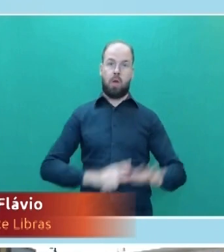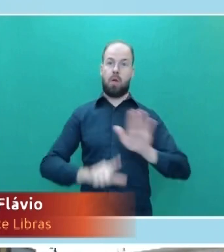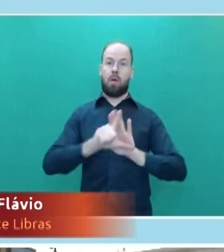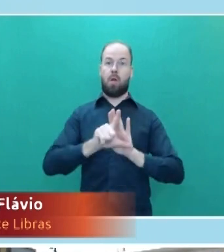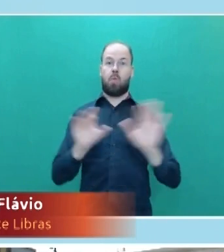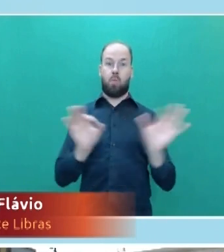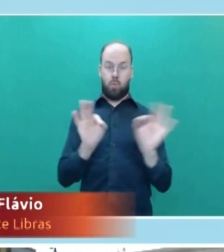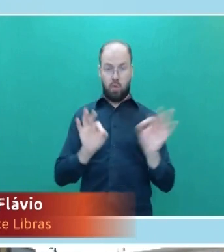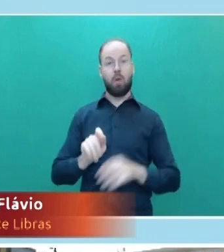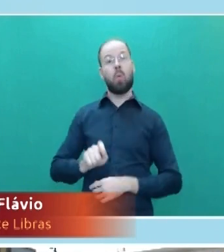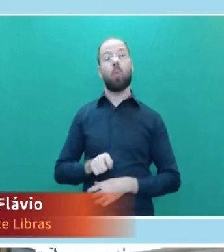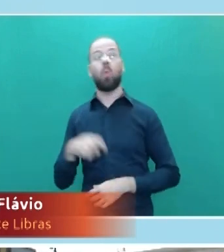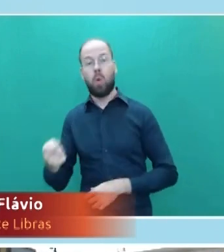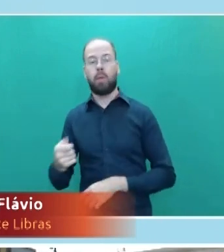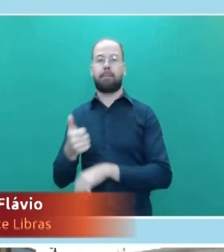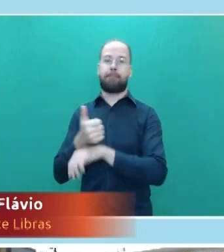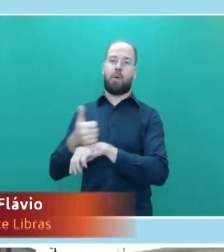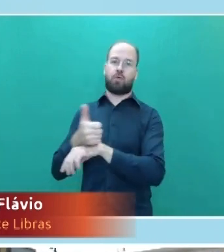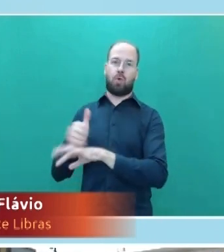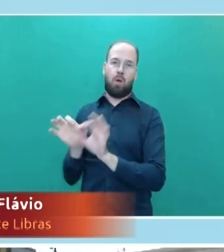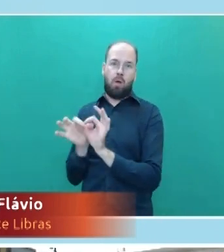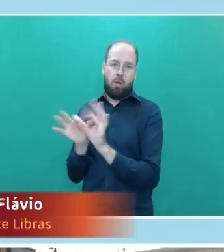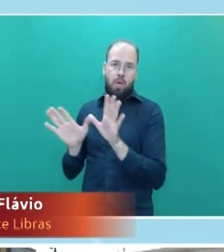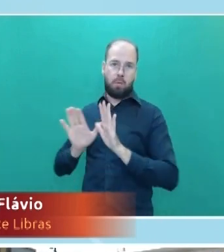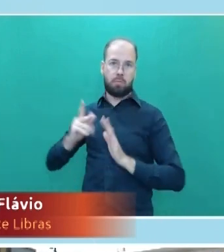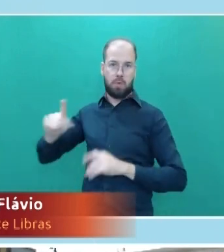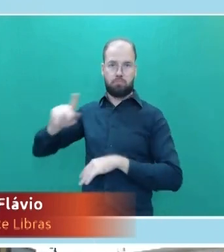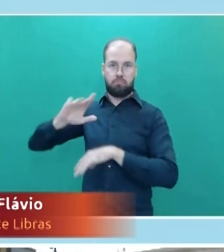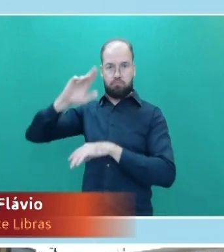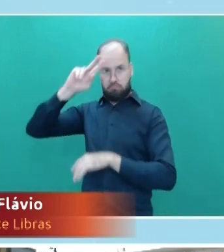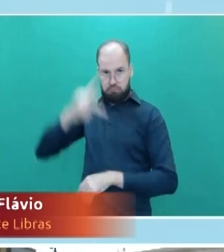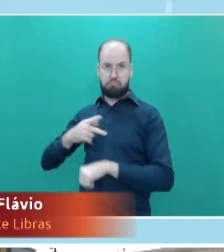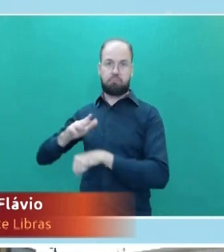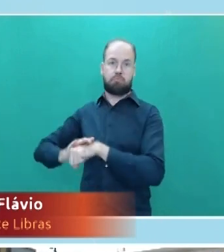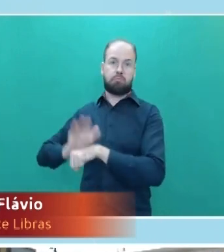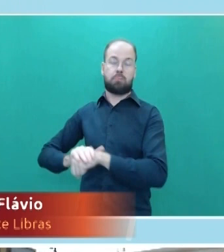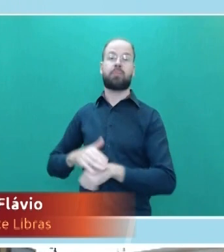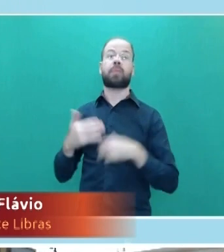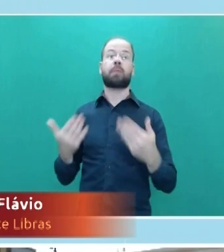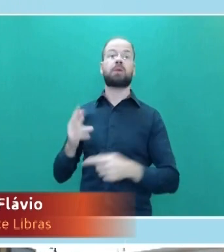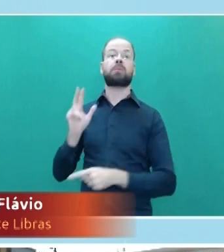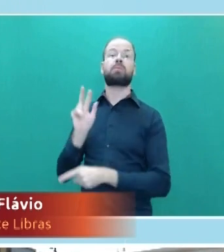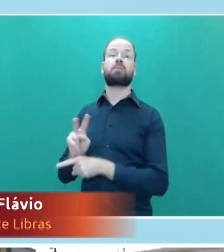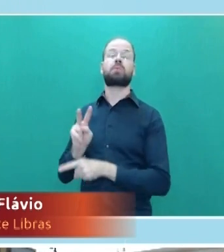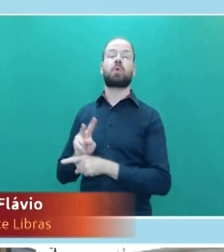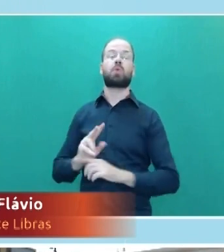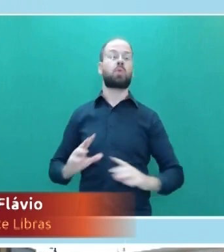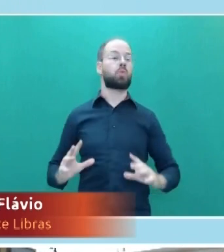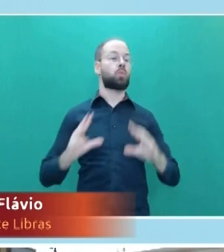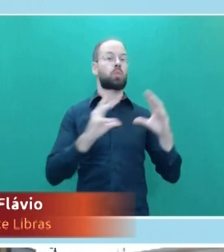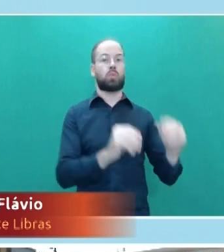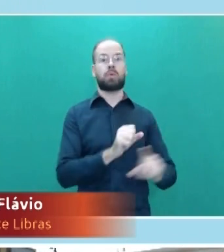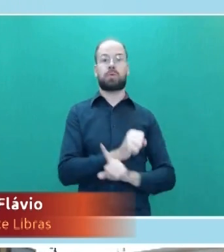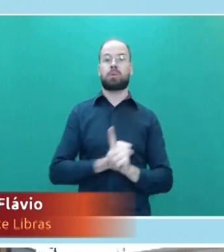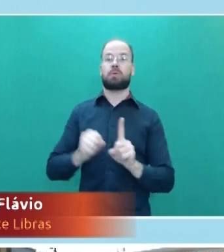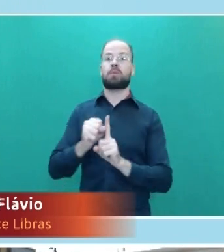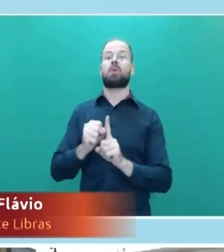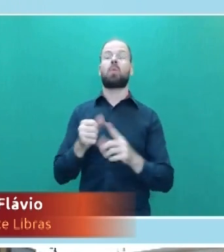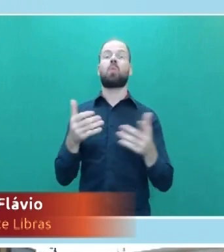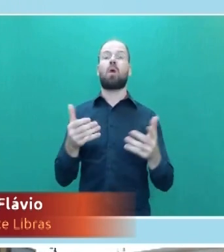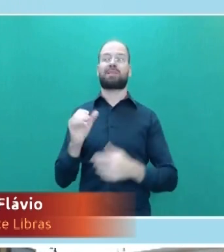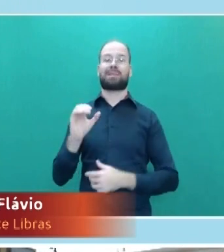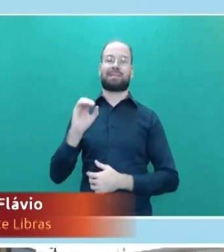como profissionais liberais. Então, qual é a proteção que eles têm do nosso todo sistema social de proteção?